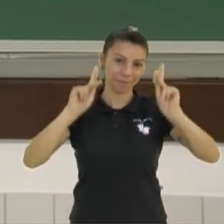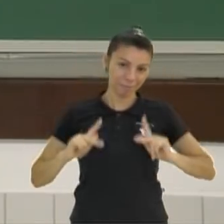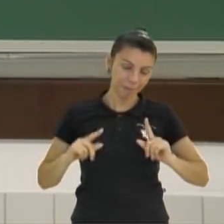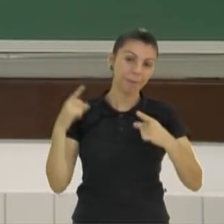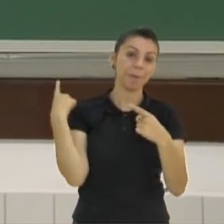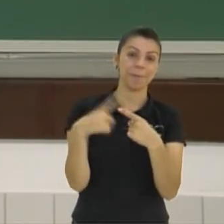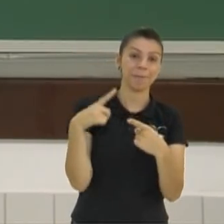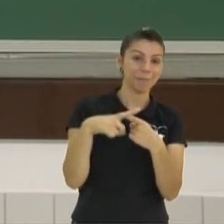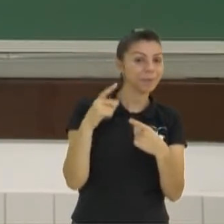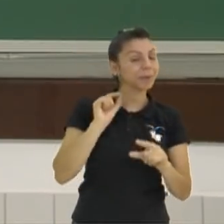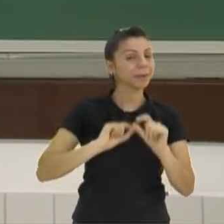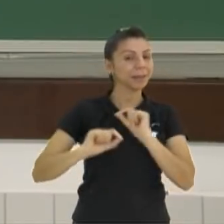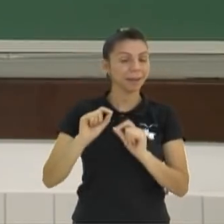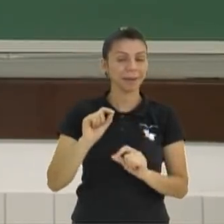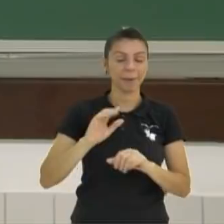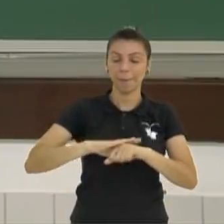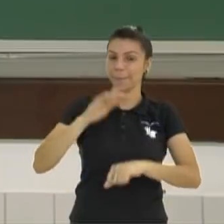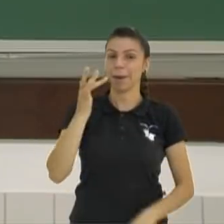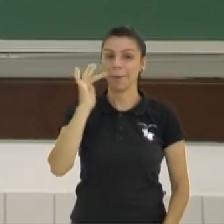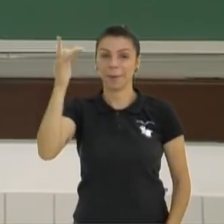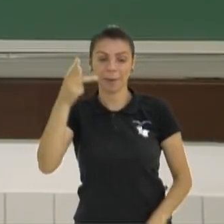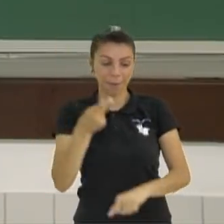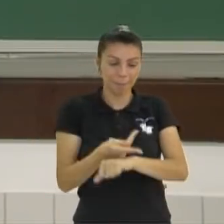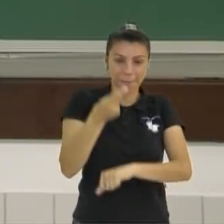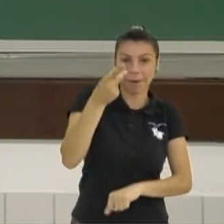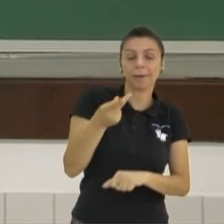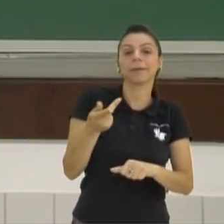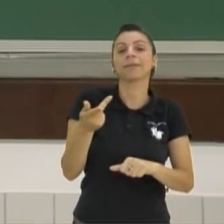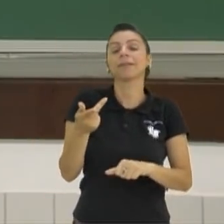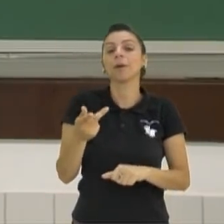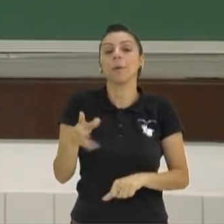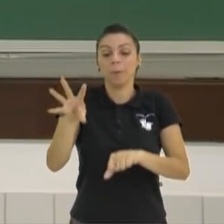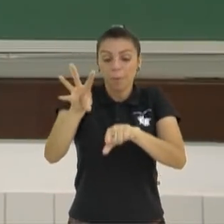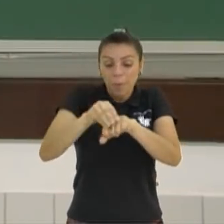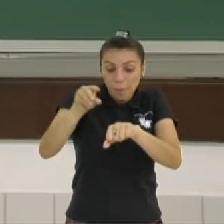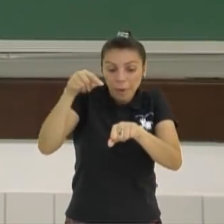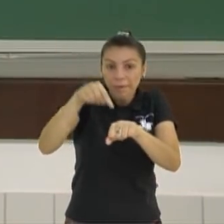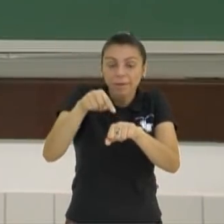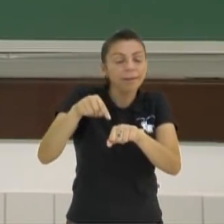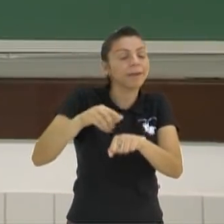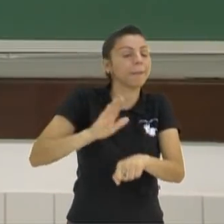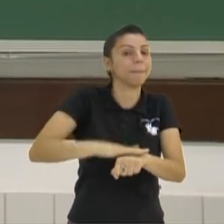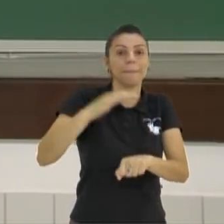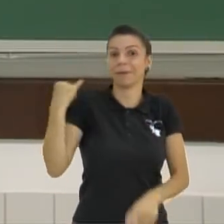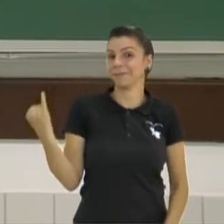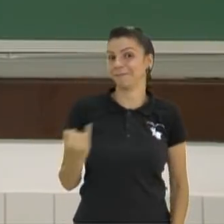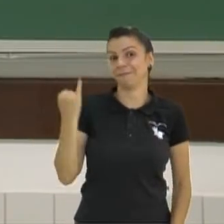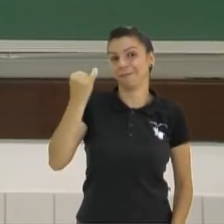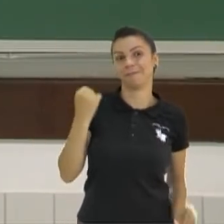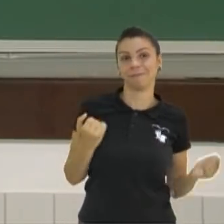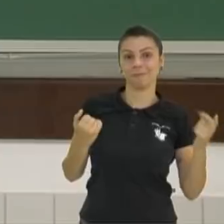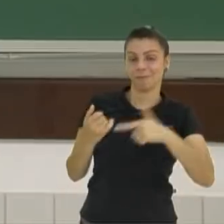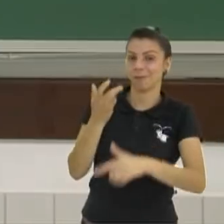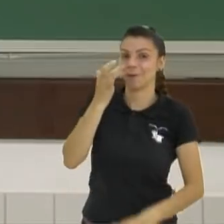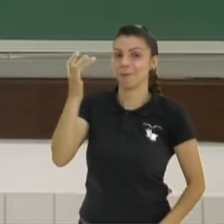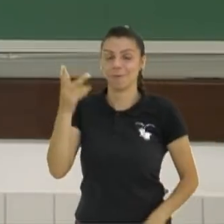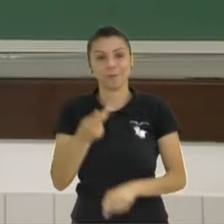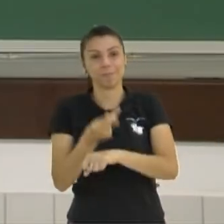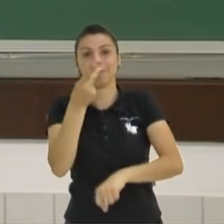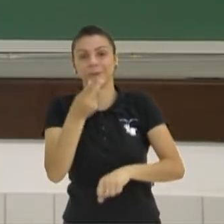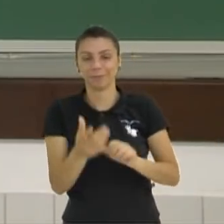contas, mais do que ouro, prata ou joias, o conhecimento tem muito valor. Vamos em frente,